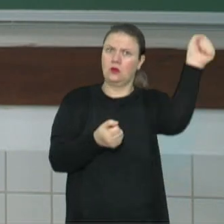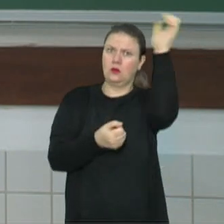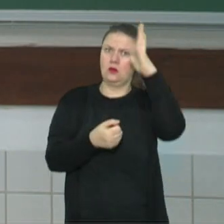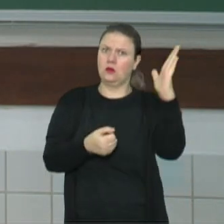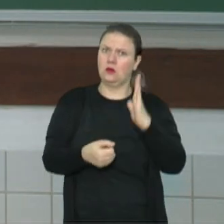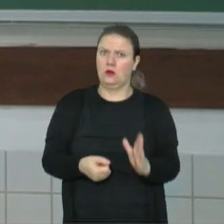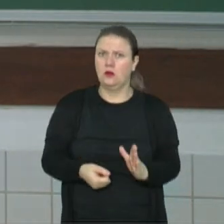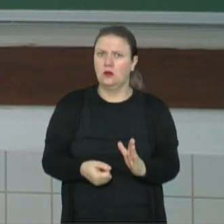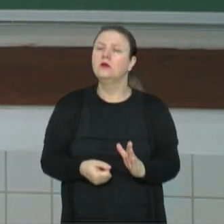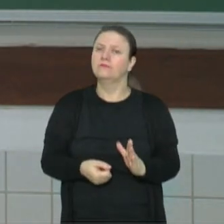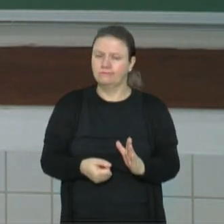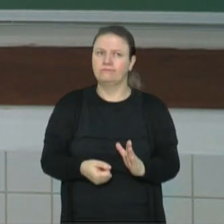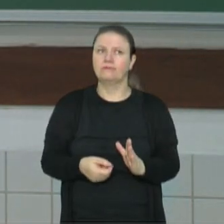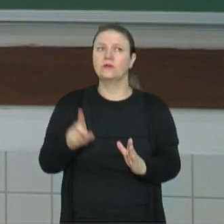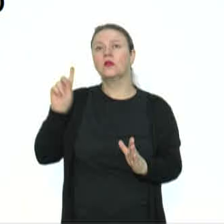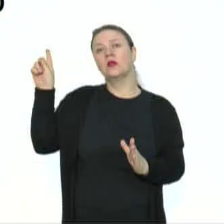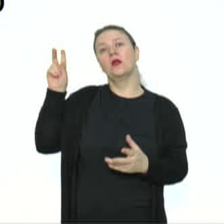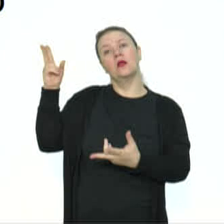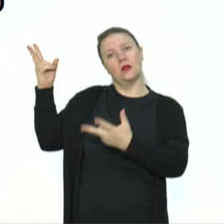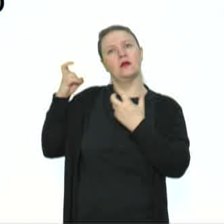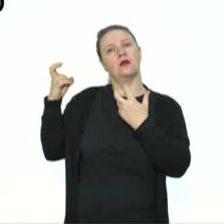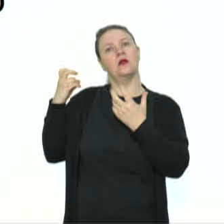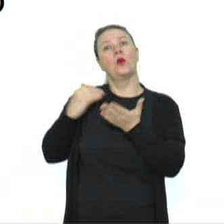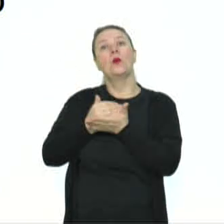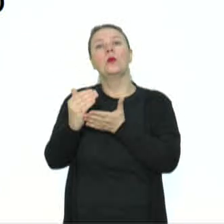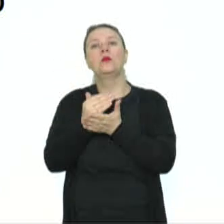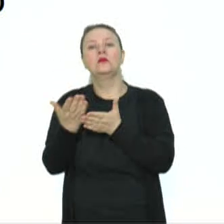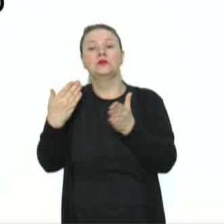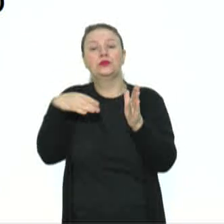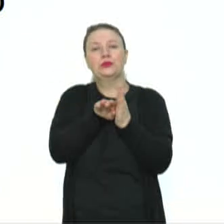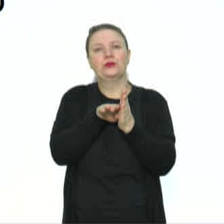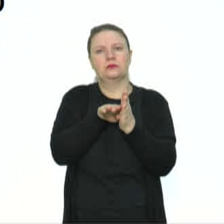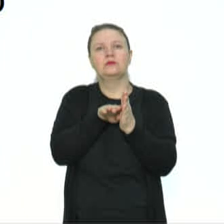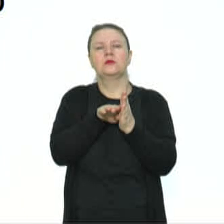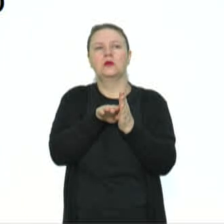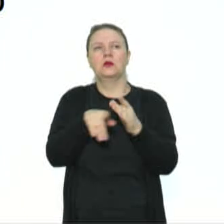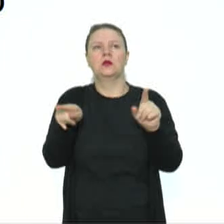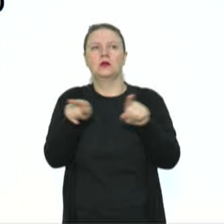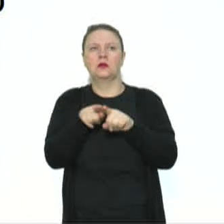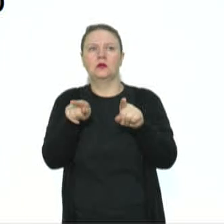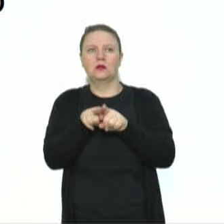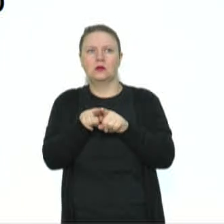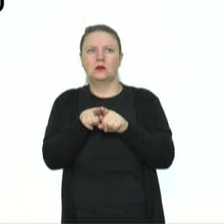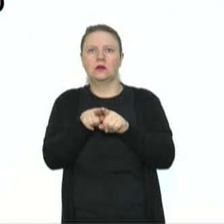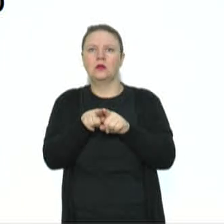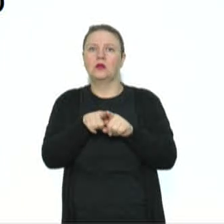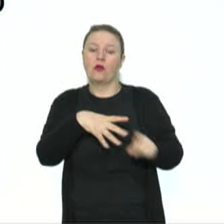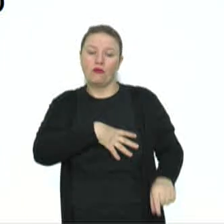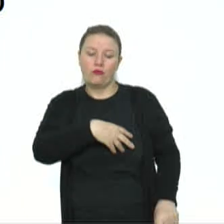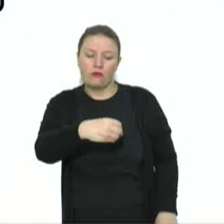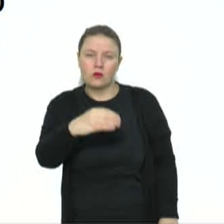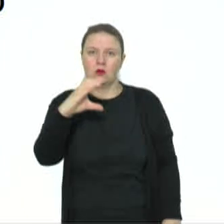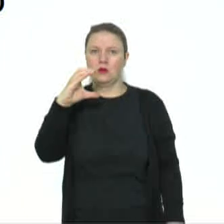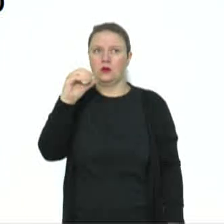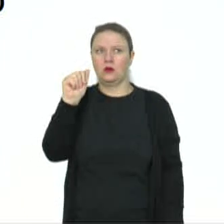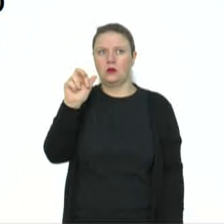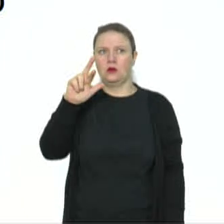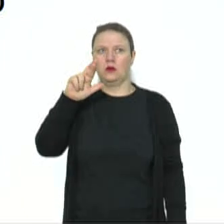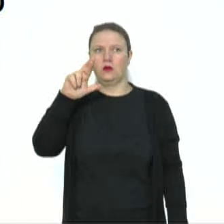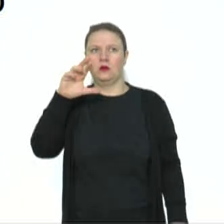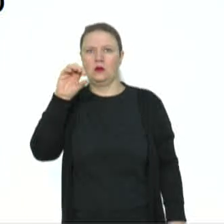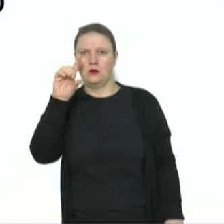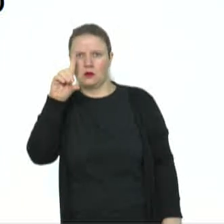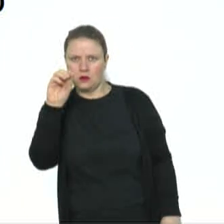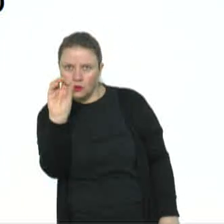deu origem a esse jiu-jitsu brasileiro? No início, o Mitsuyo Maeda, e através dos filhos do Gastão Gracie, o filho